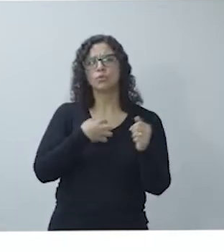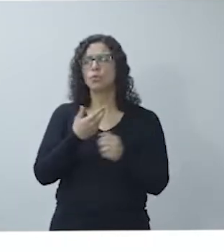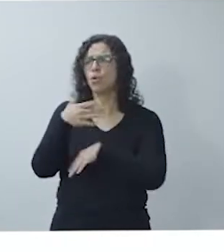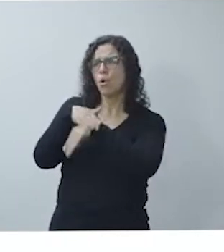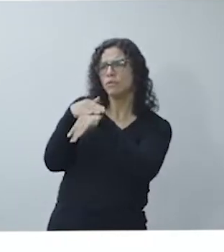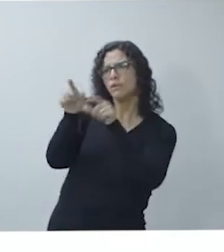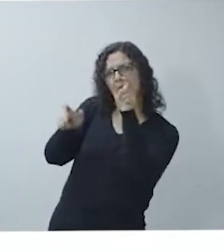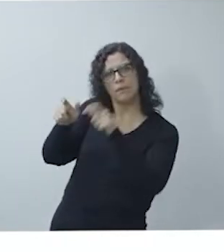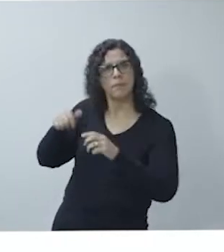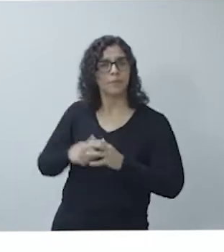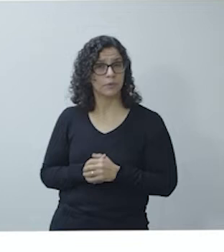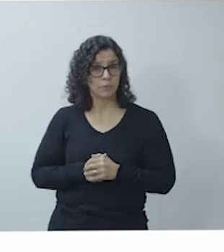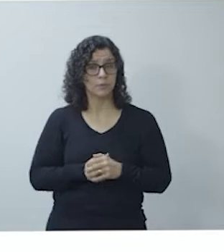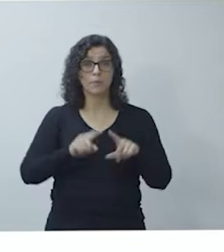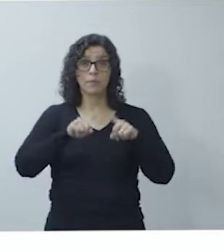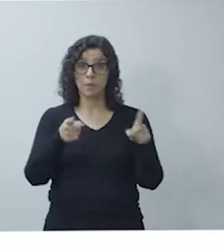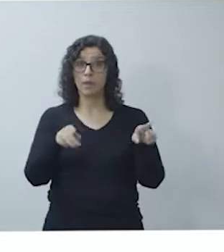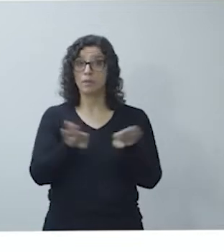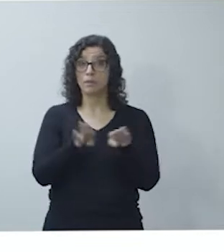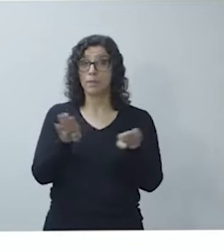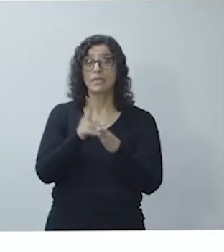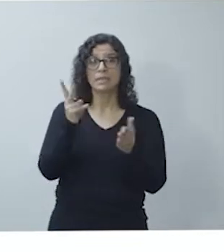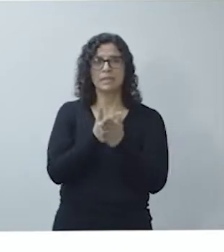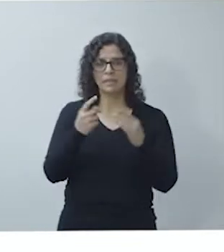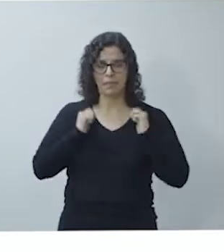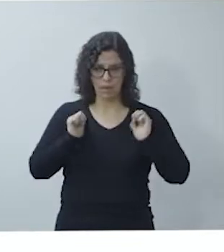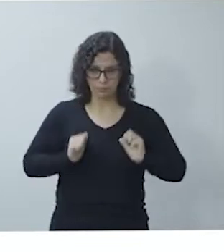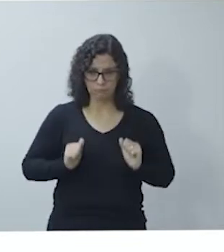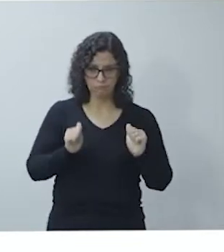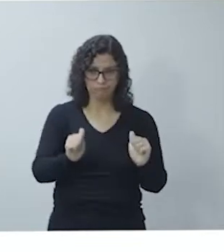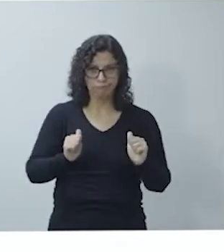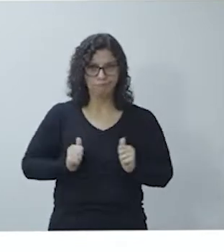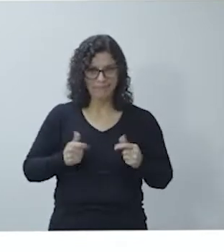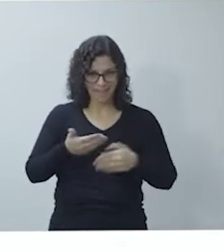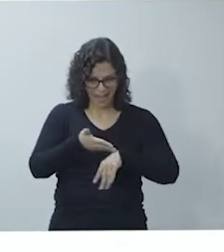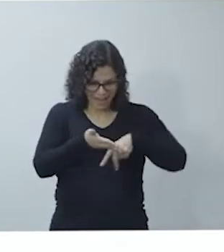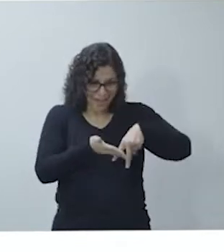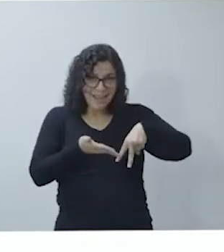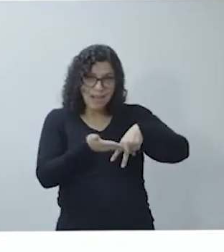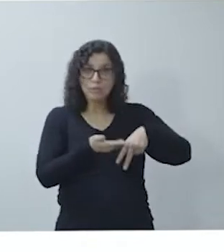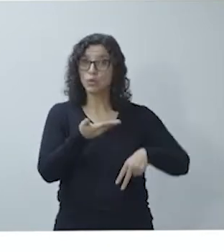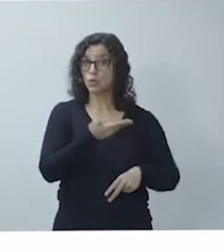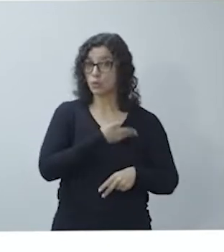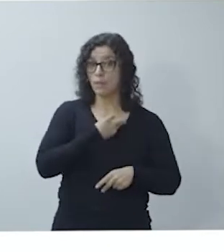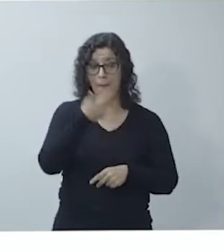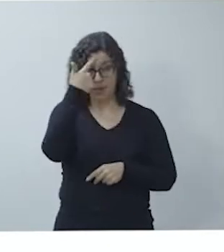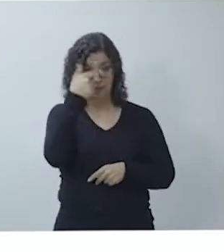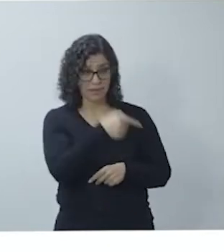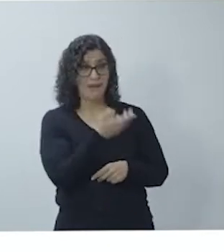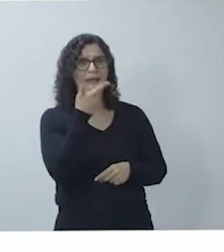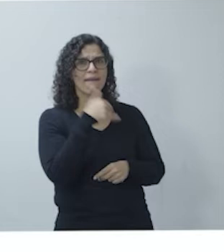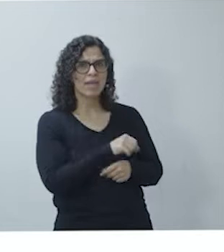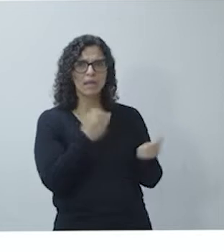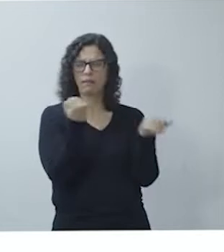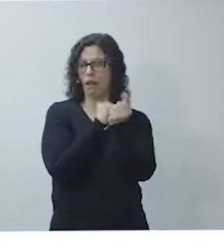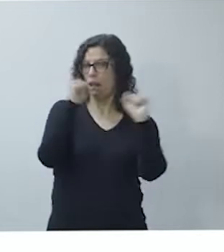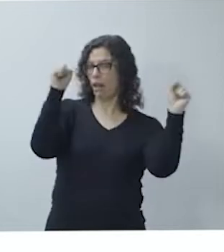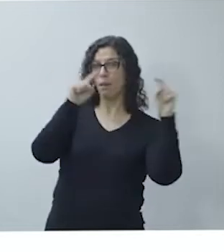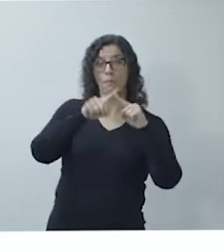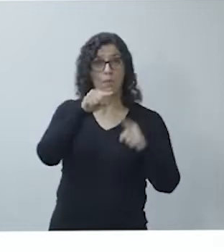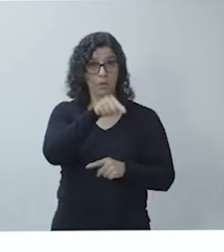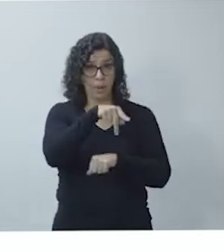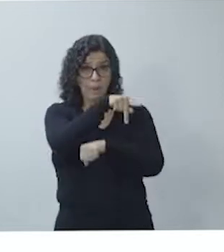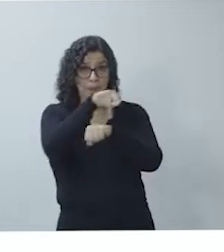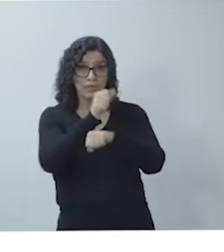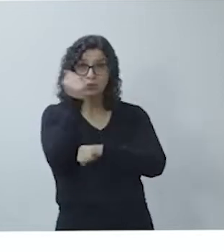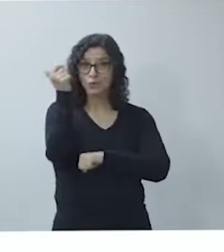dirigia aos outros. Enquanto usara calções, os amigos da família consideravam-no um infante terrível, porque no